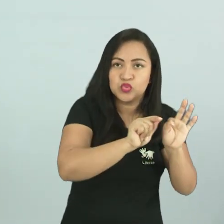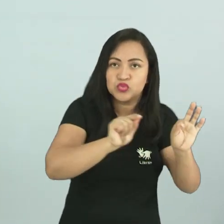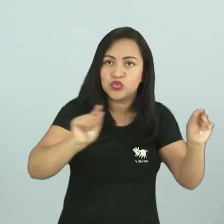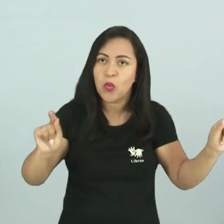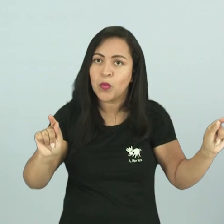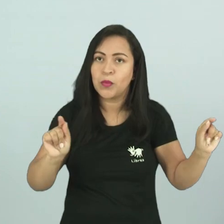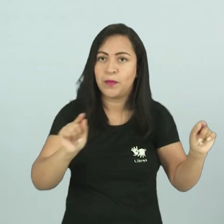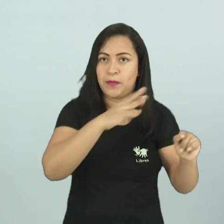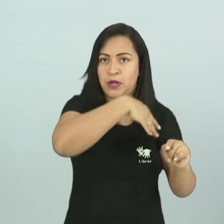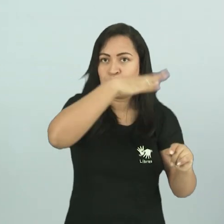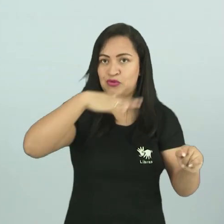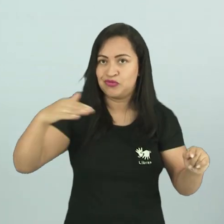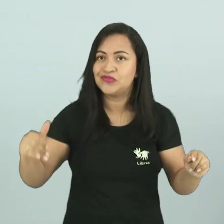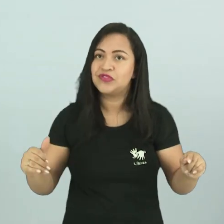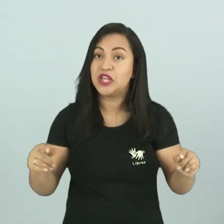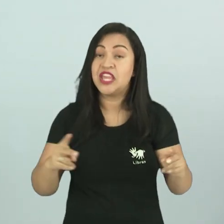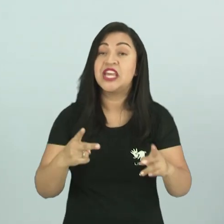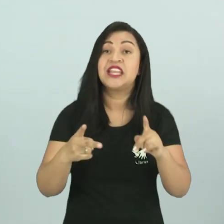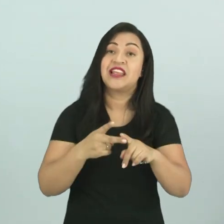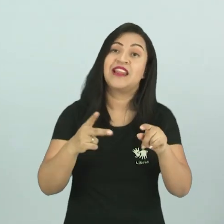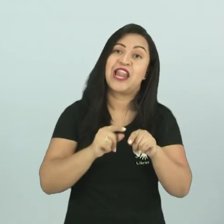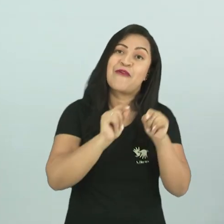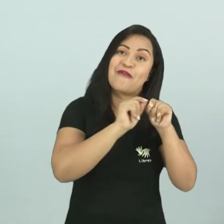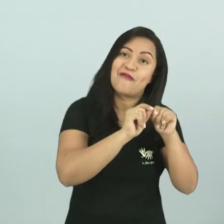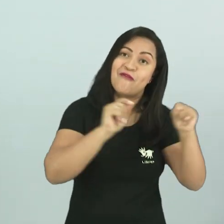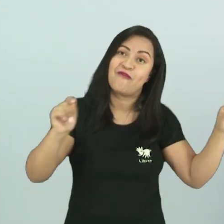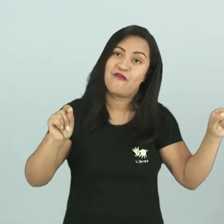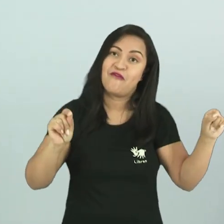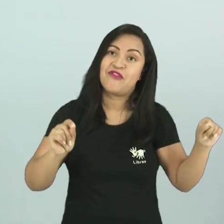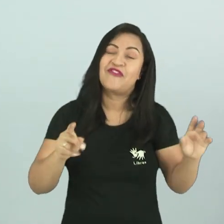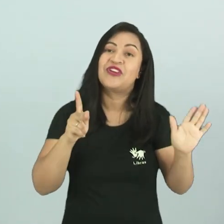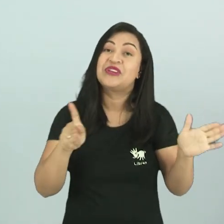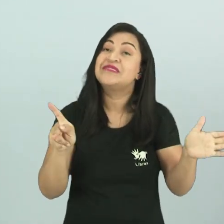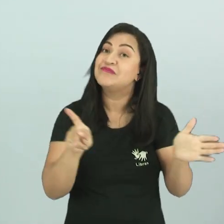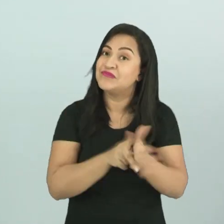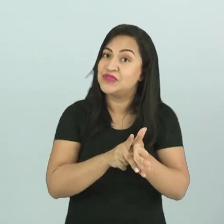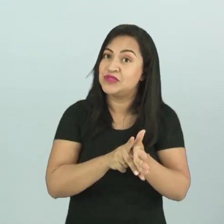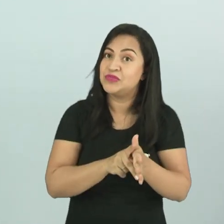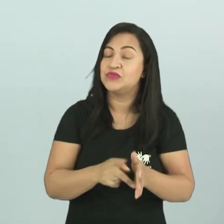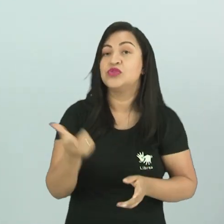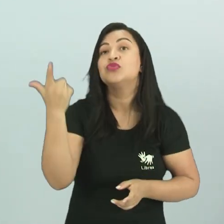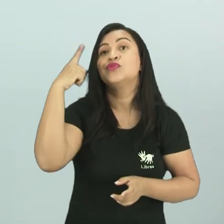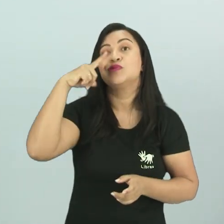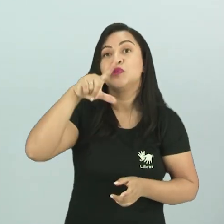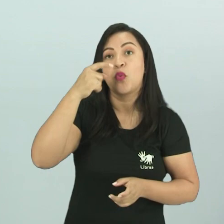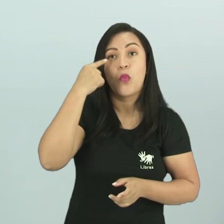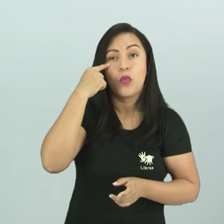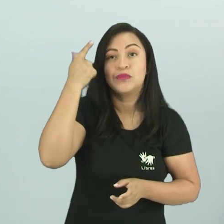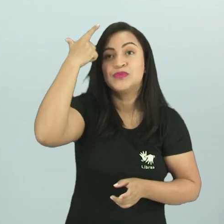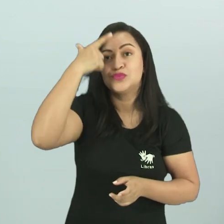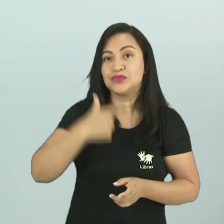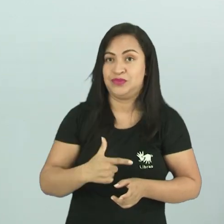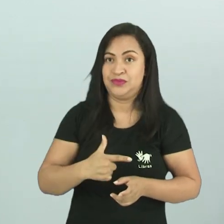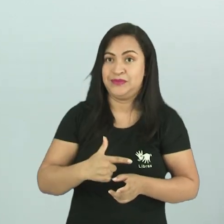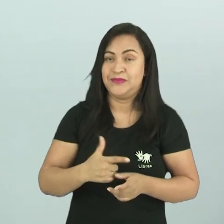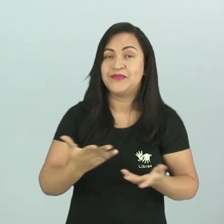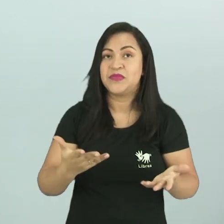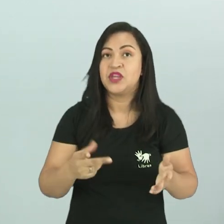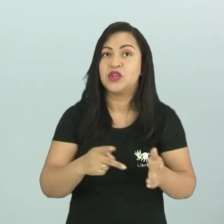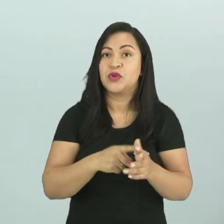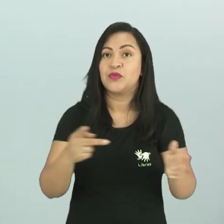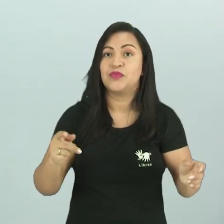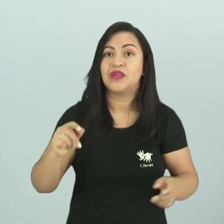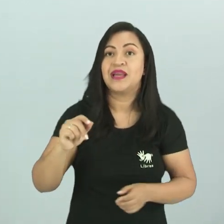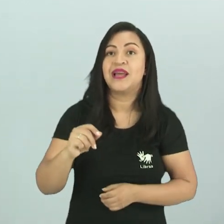uma faixa de frequência de comprimento específica que nós conseguimos enxergar. E essa faixa nós chamamos